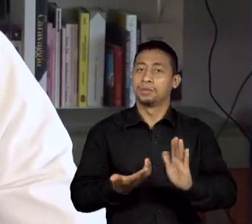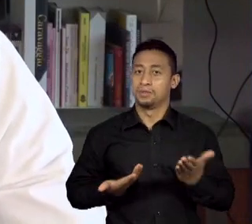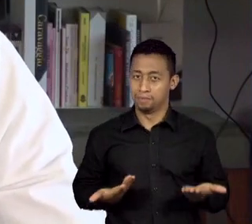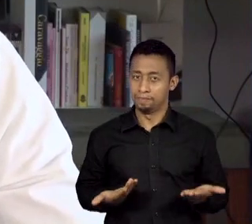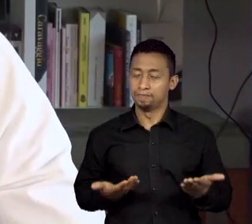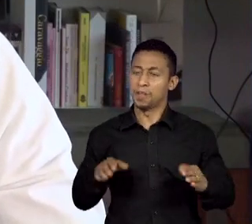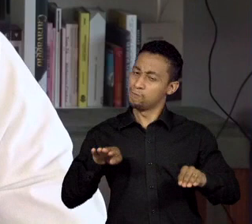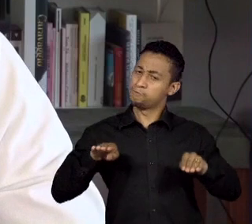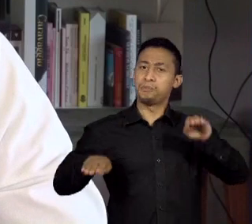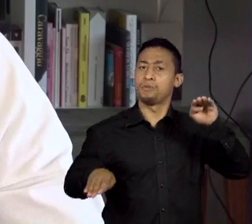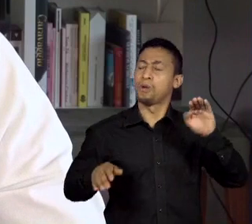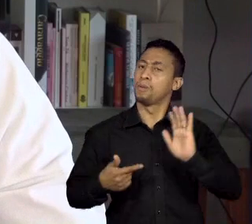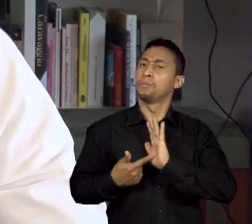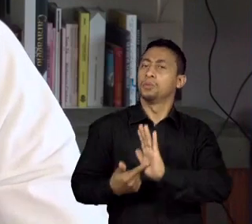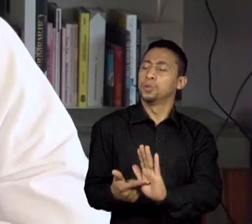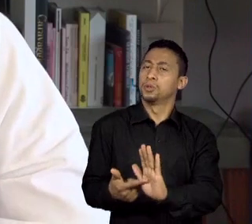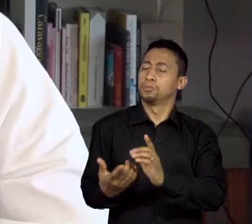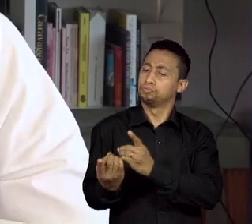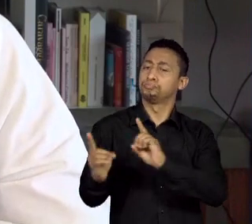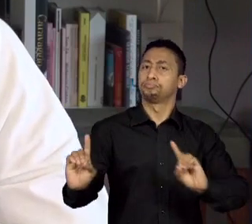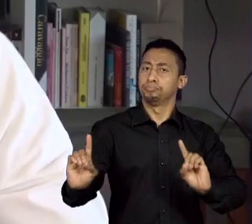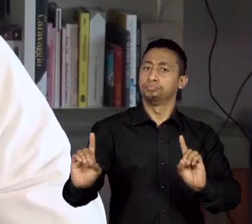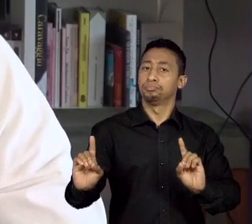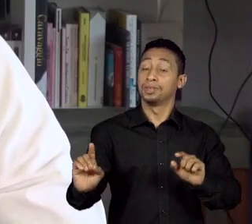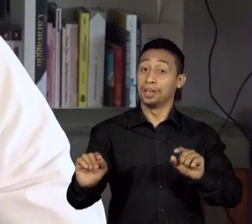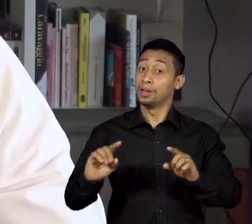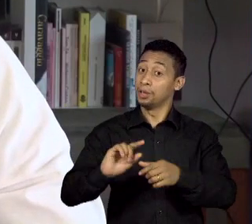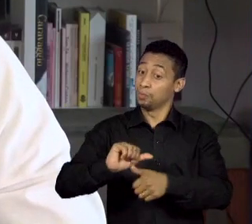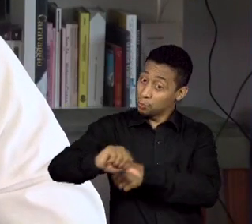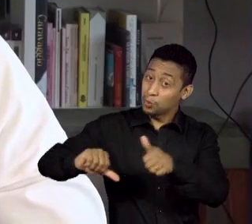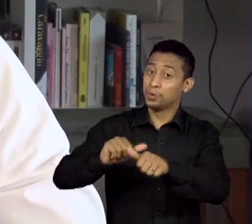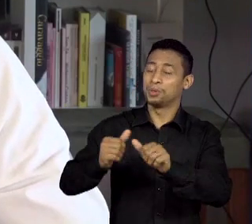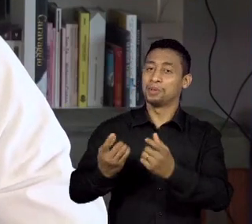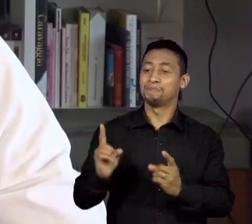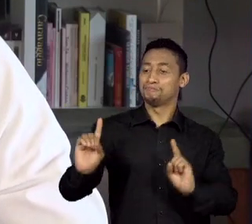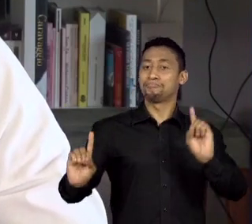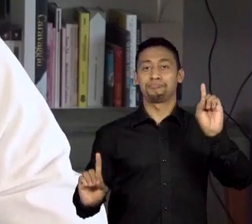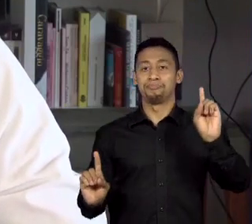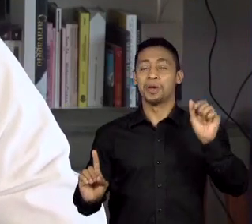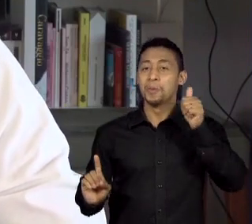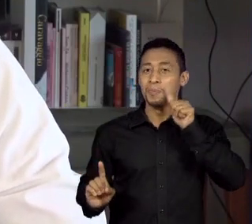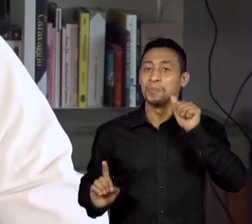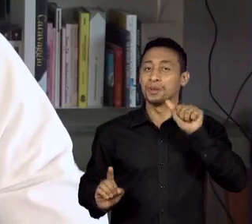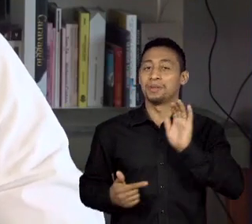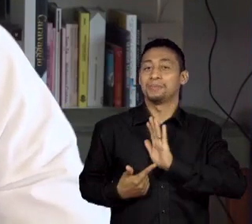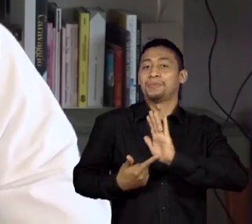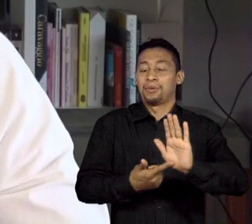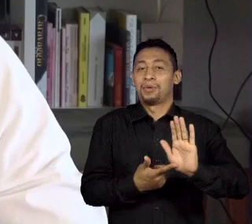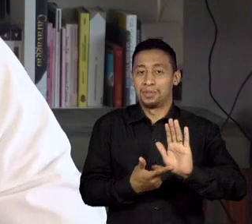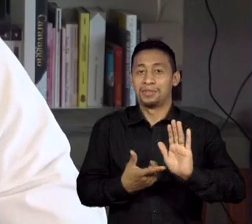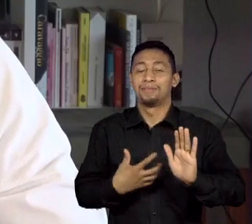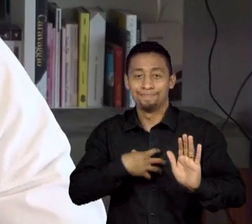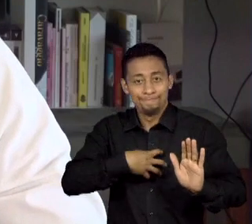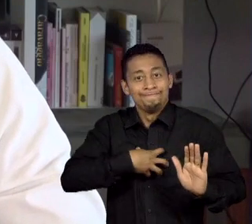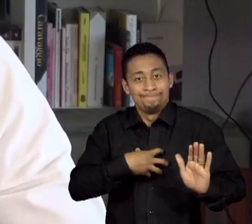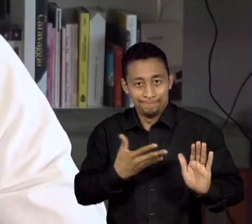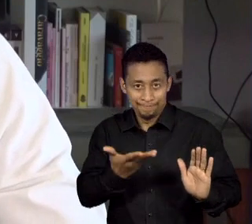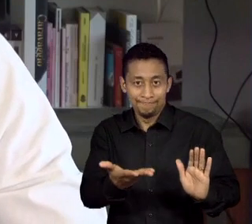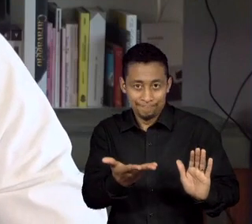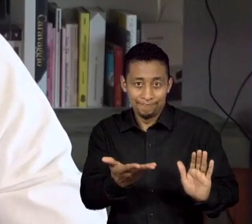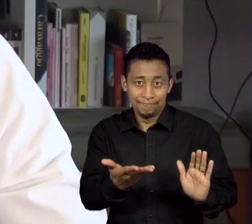lidar afetivamente com a separação. Então, ela vira a protagonista dessa história afetiva, né? Acho que é um pouco essa inversão